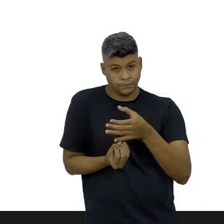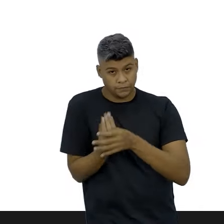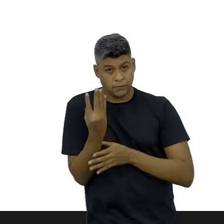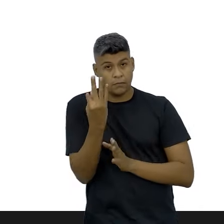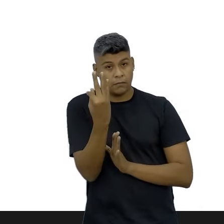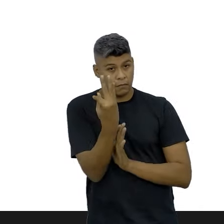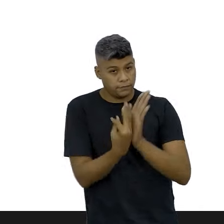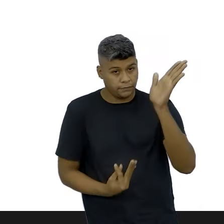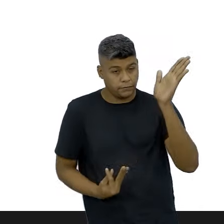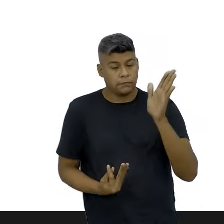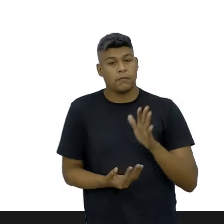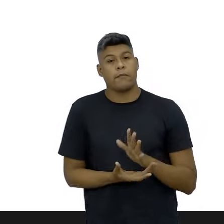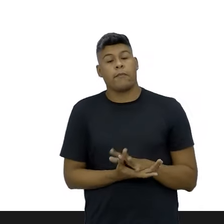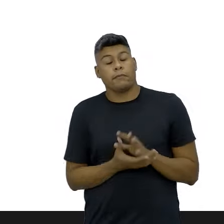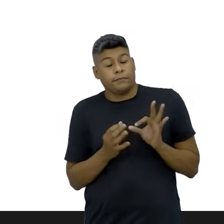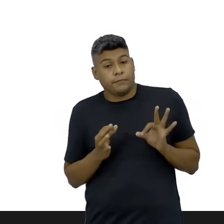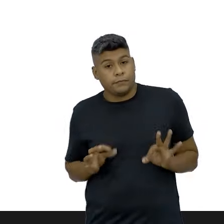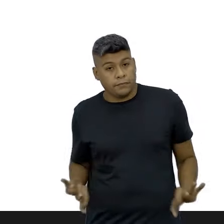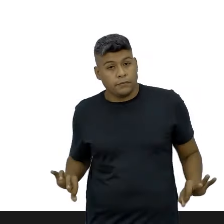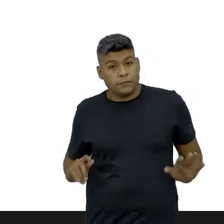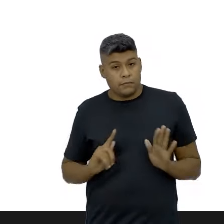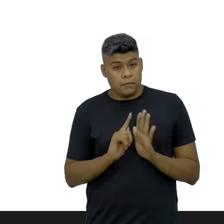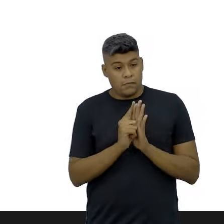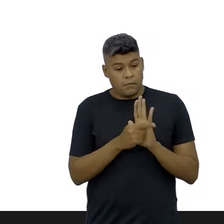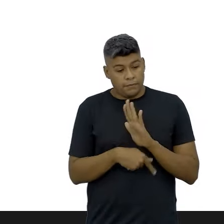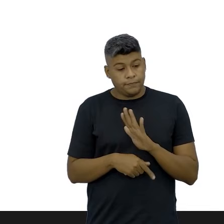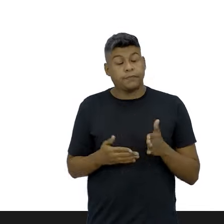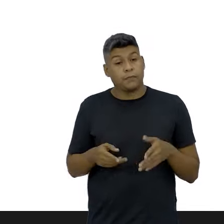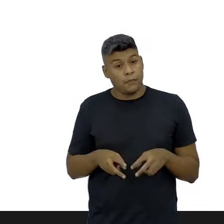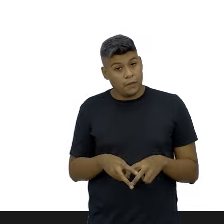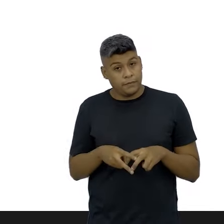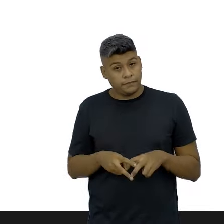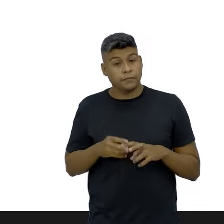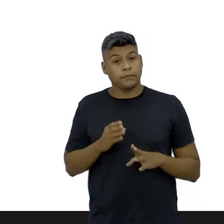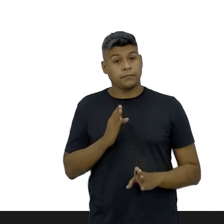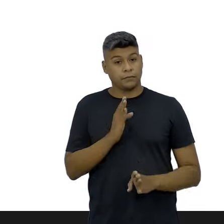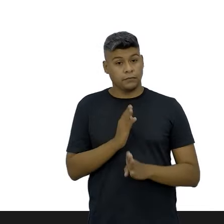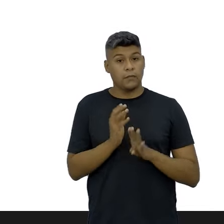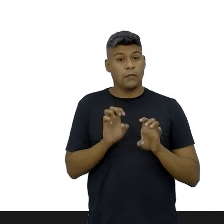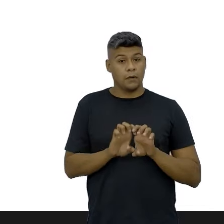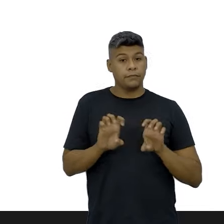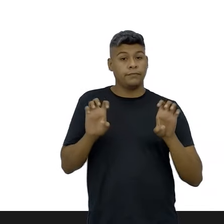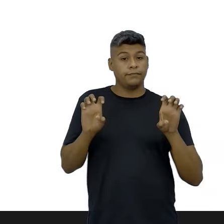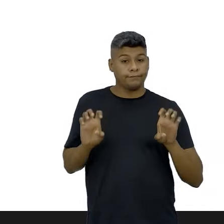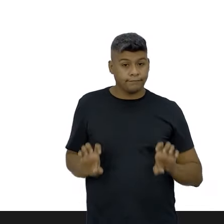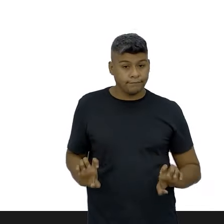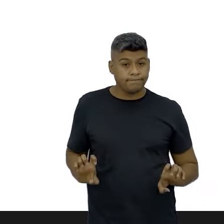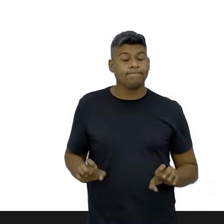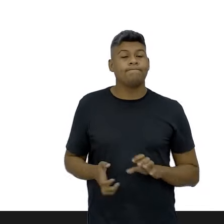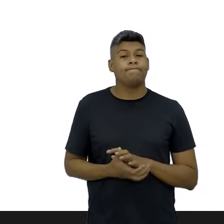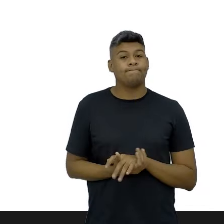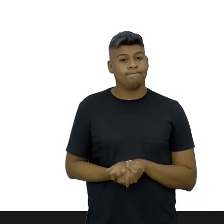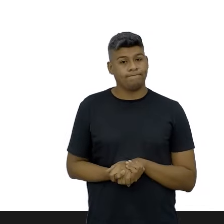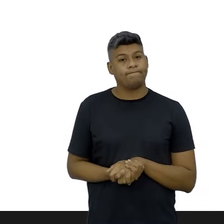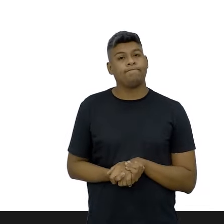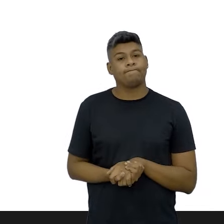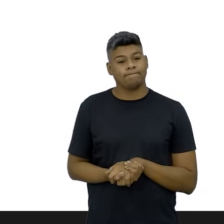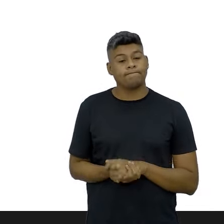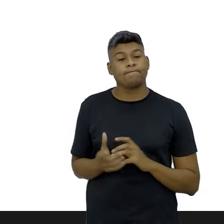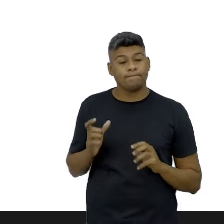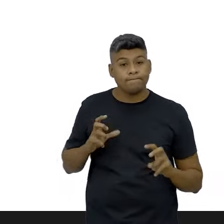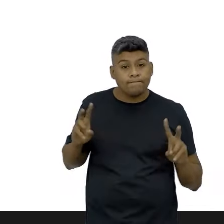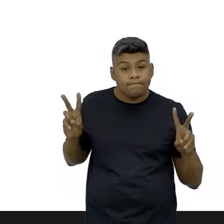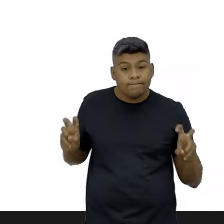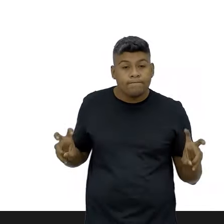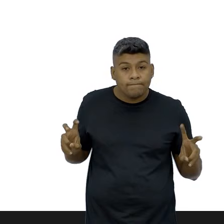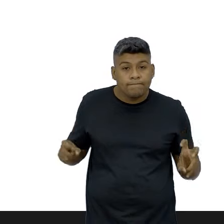texto adequado a esse gênero. Então, por isso, identificar a estrutura composicional, né? Tem o título, a lista